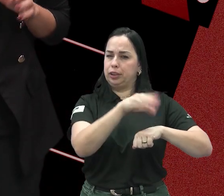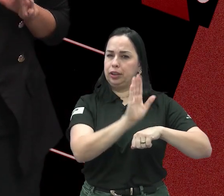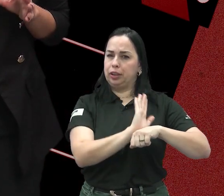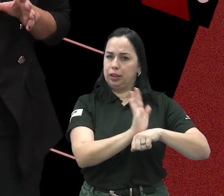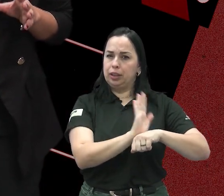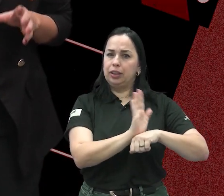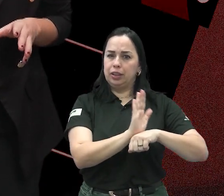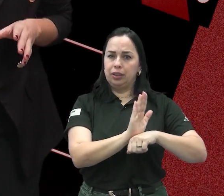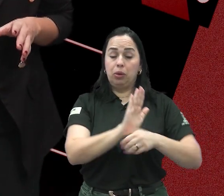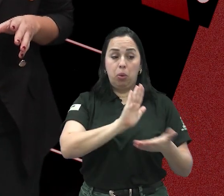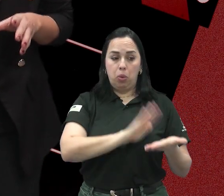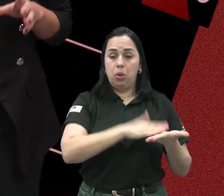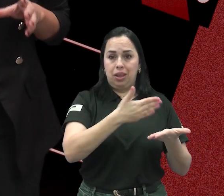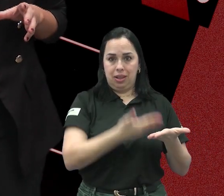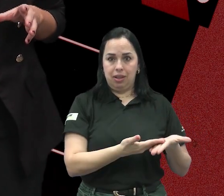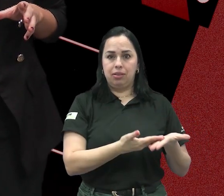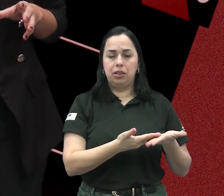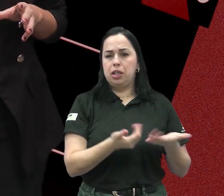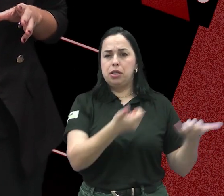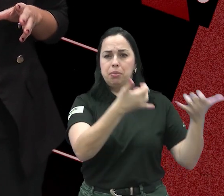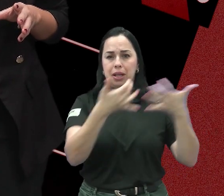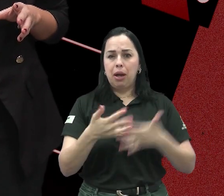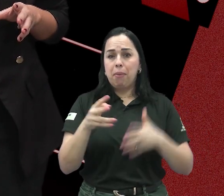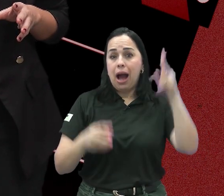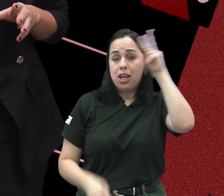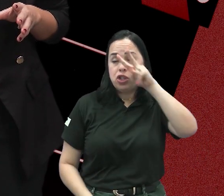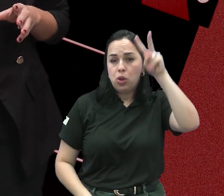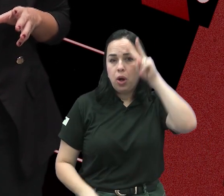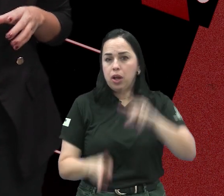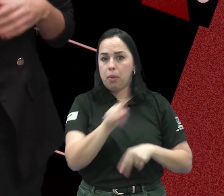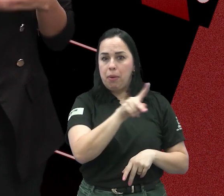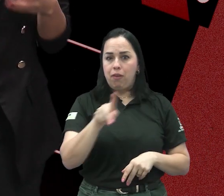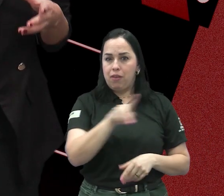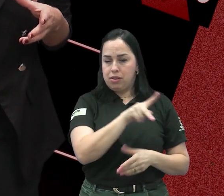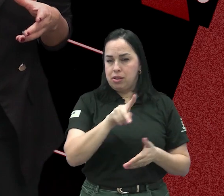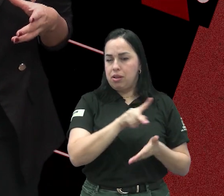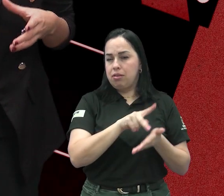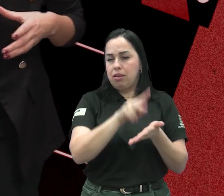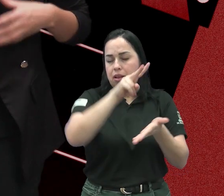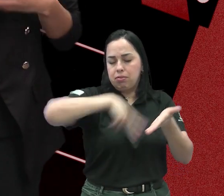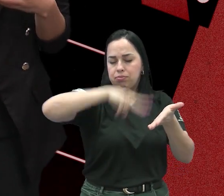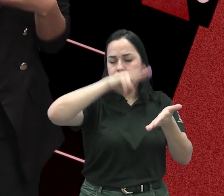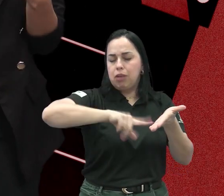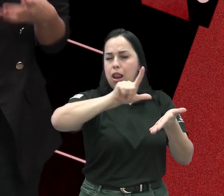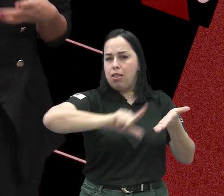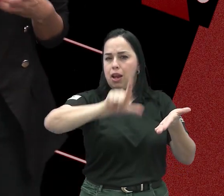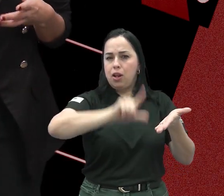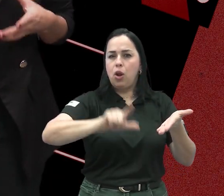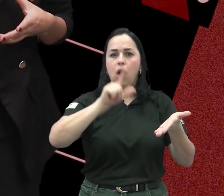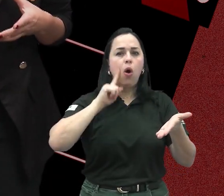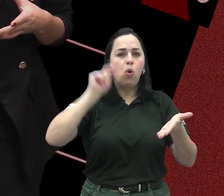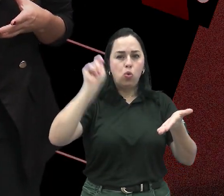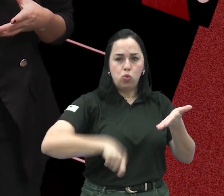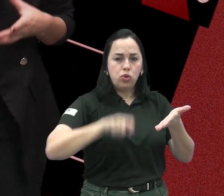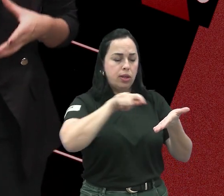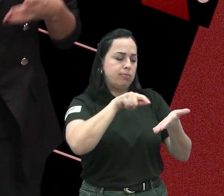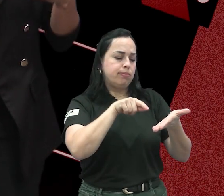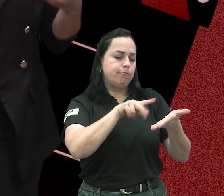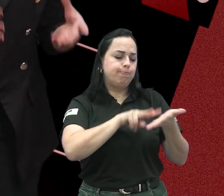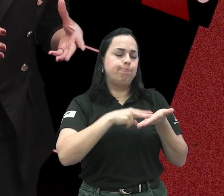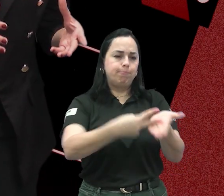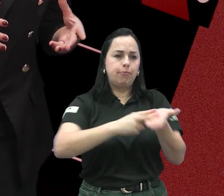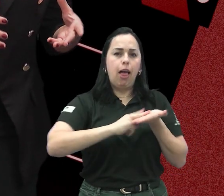filme O Tradutor, que conta a história de um professor de literatura russa que traduz, faz ali a comunicação